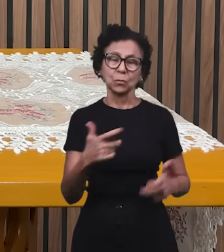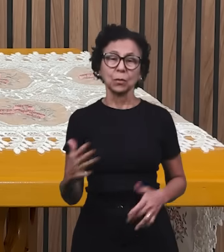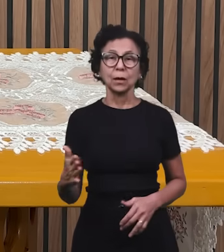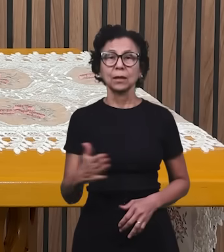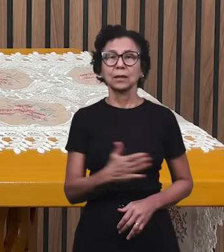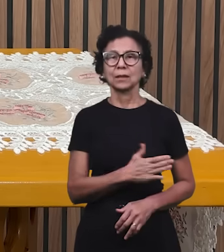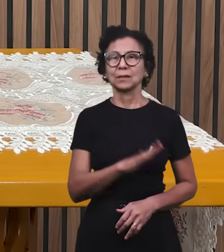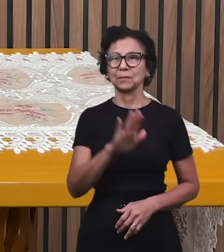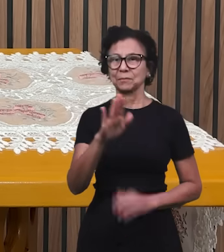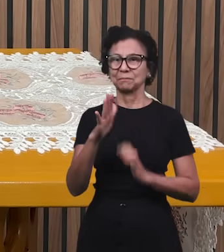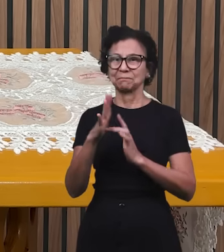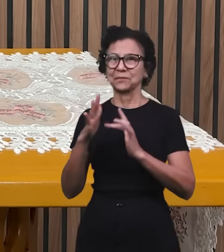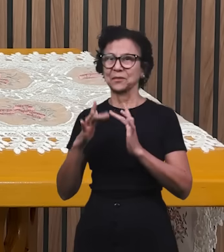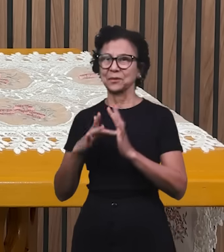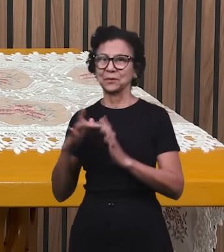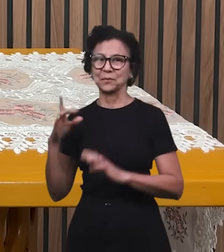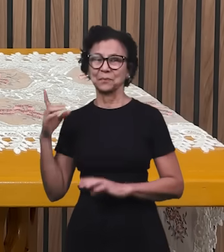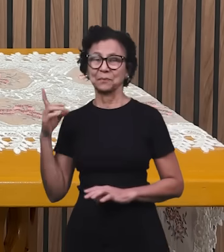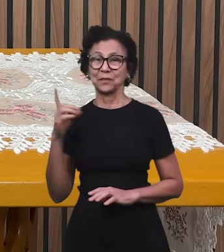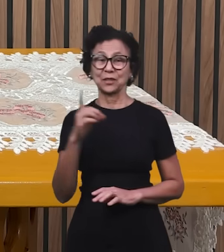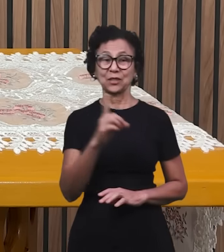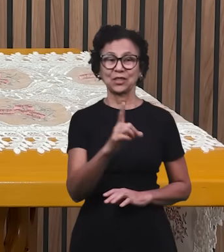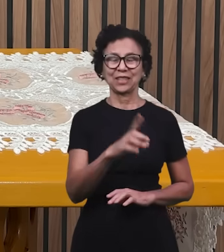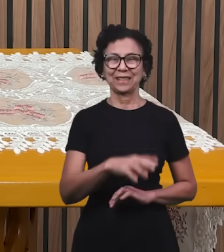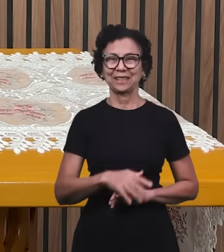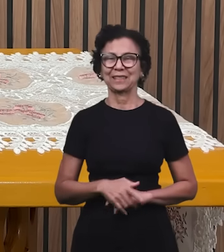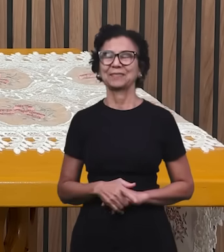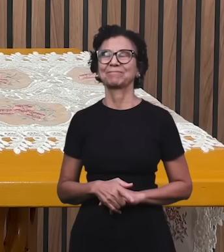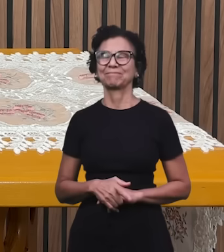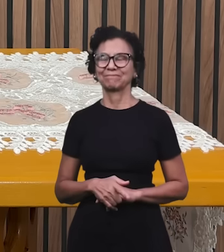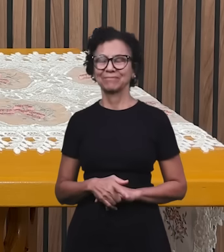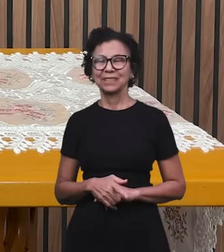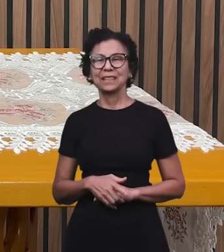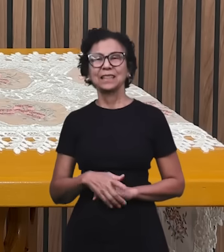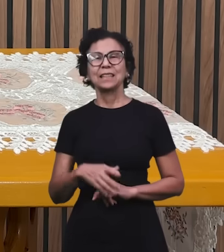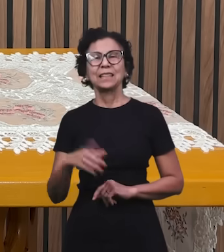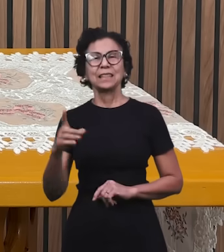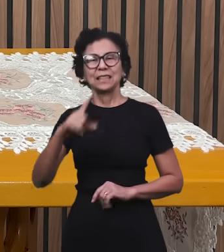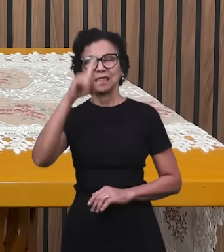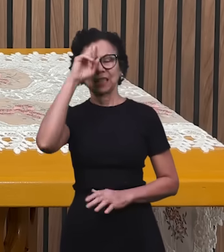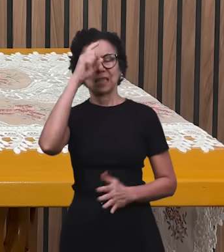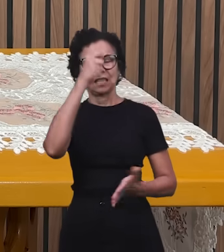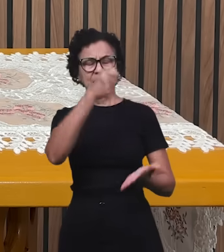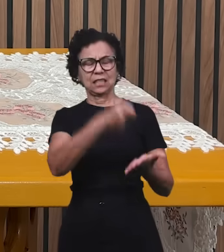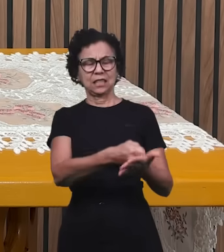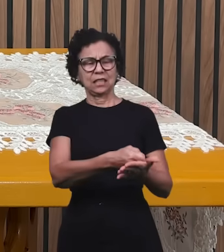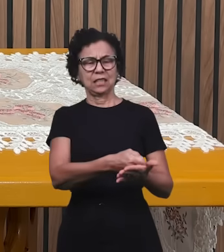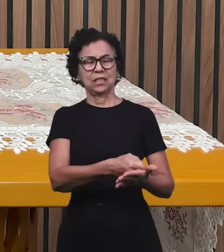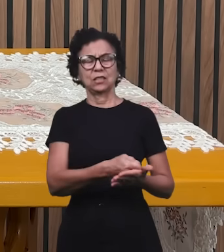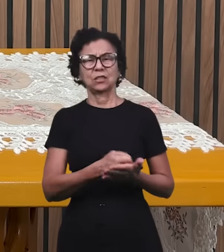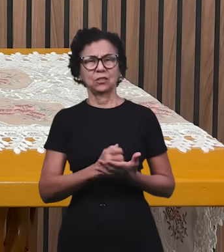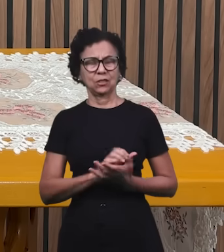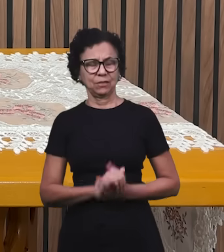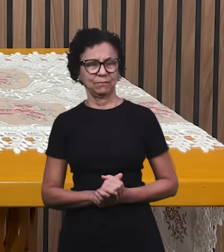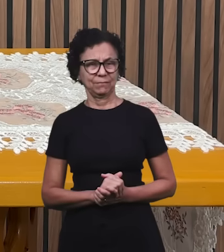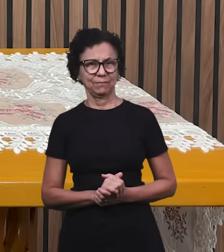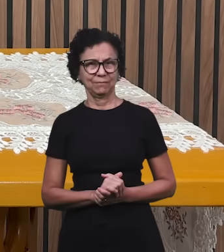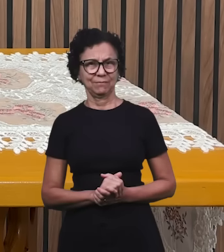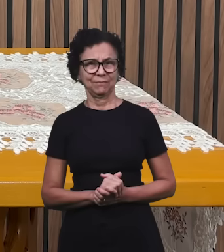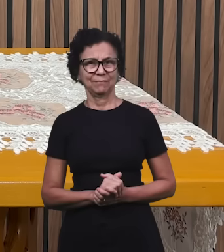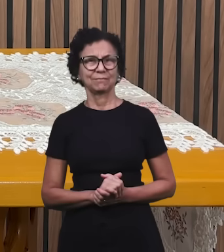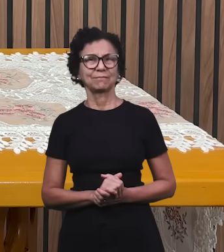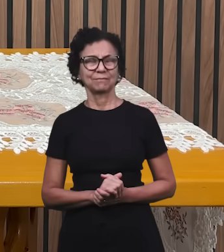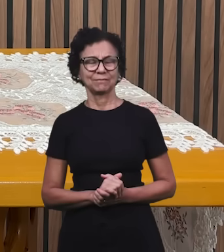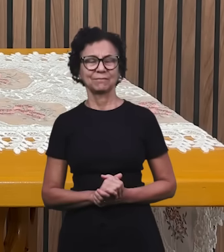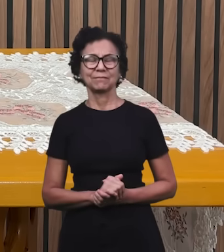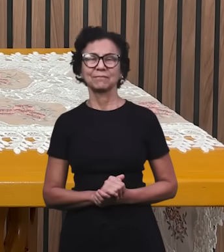que há de melhor. Ele tem uma palavra decisiva, definitiva para a sua vida.